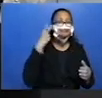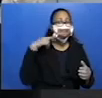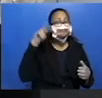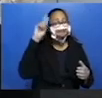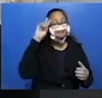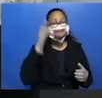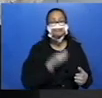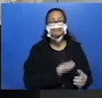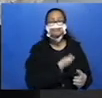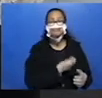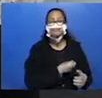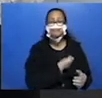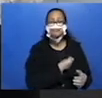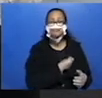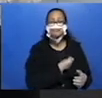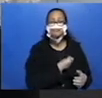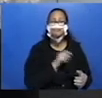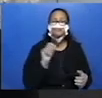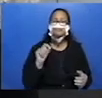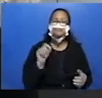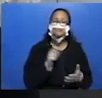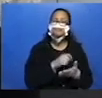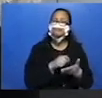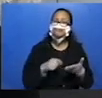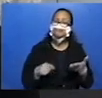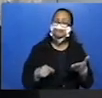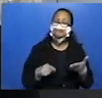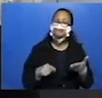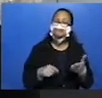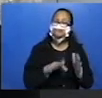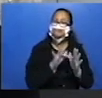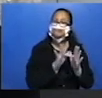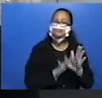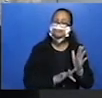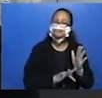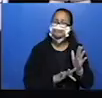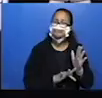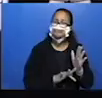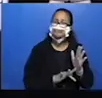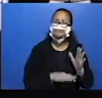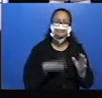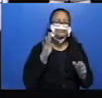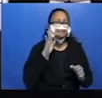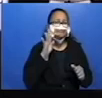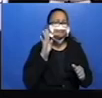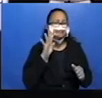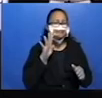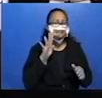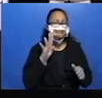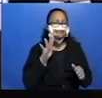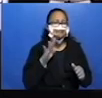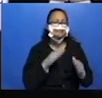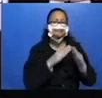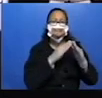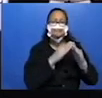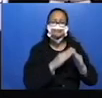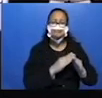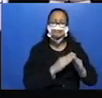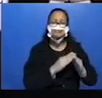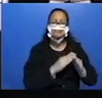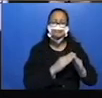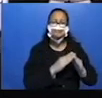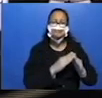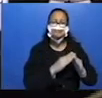de Maria Manero. Olha que interessante. Fala até onde ela mora, na Espanha, onde ela nasceu e onde ela